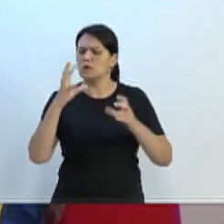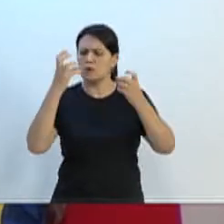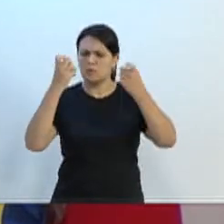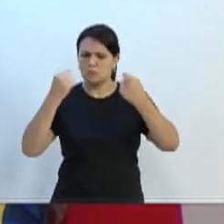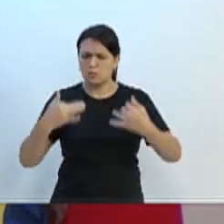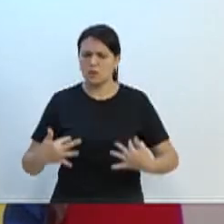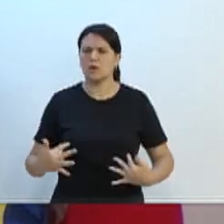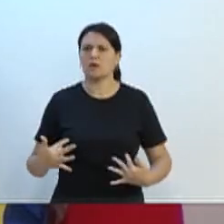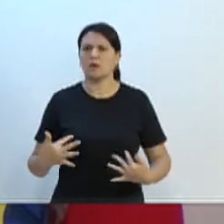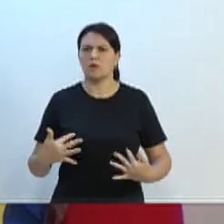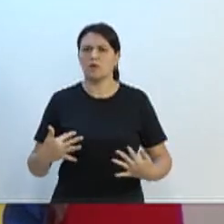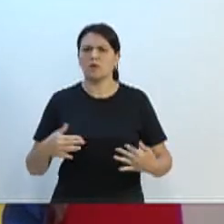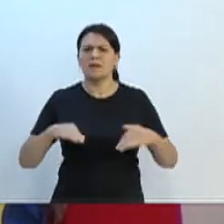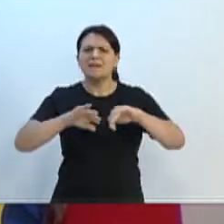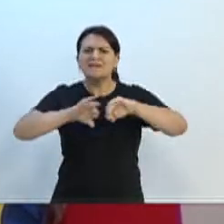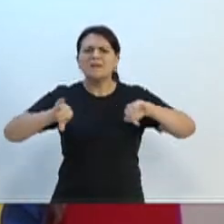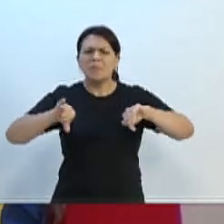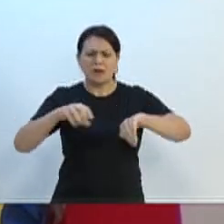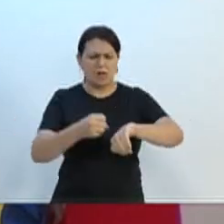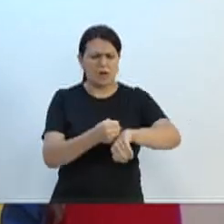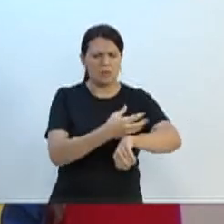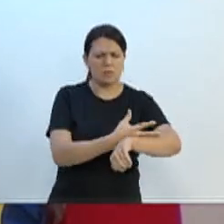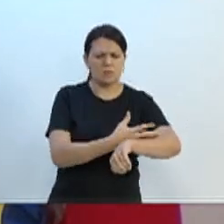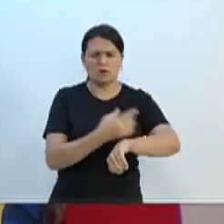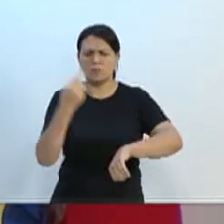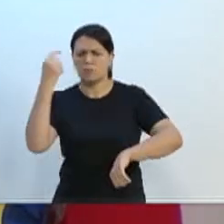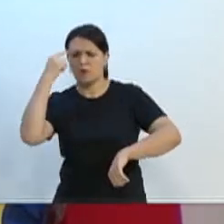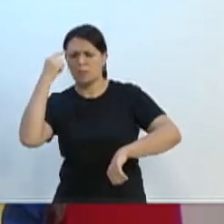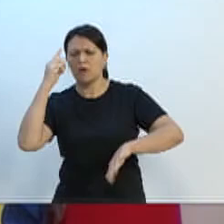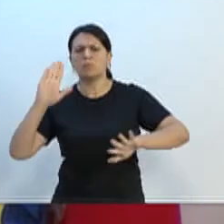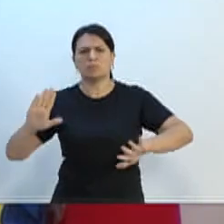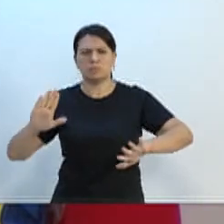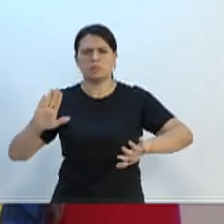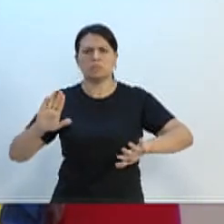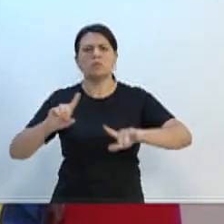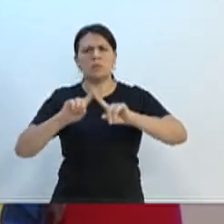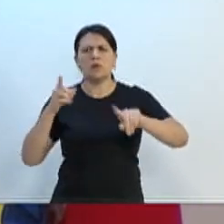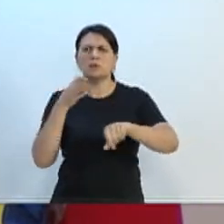emoção da razão, e dizer que isso faz parte da democracia. Obrigado.